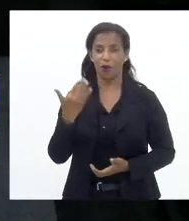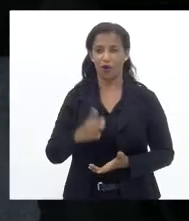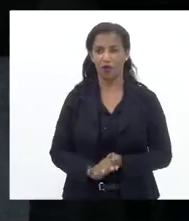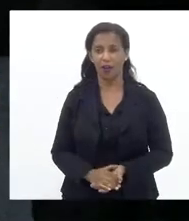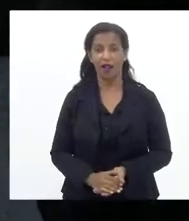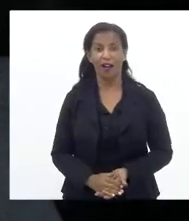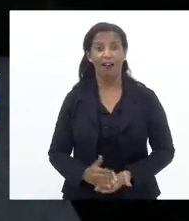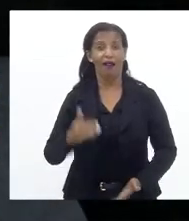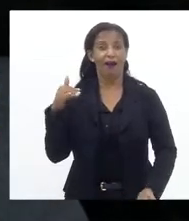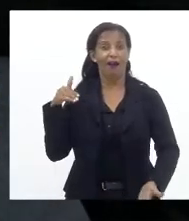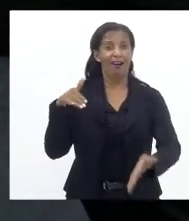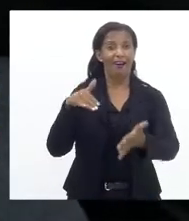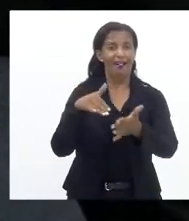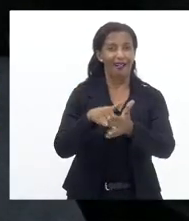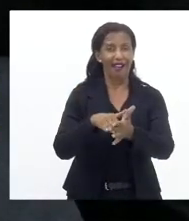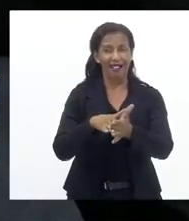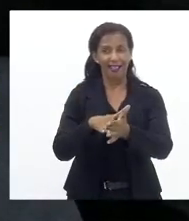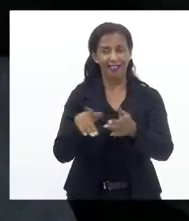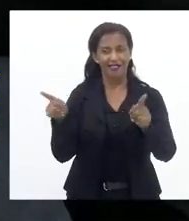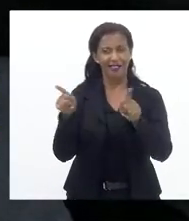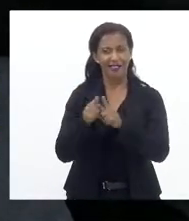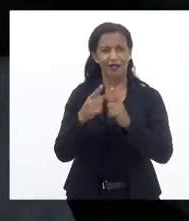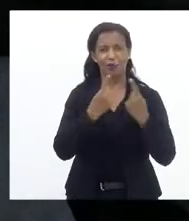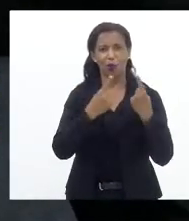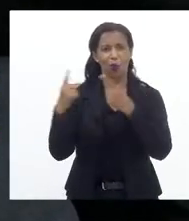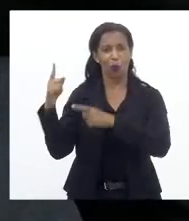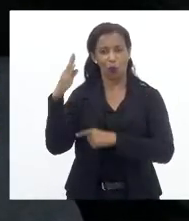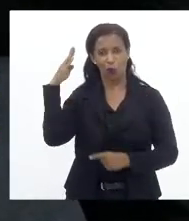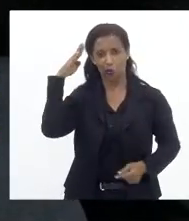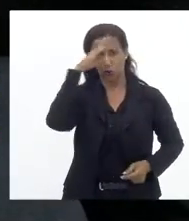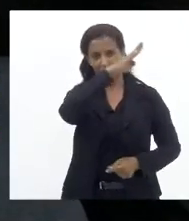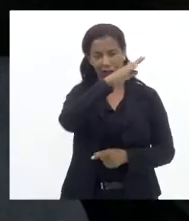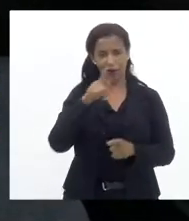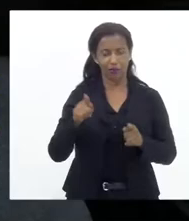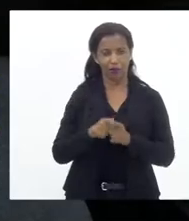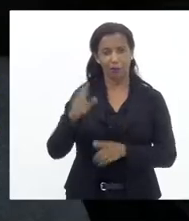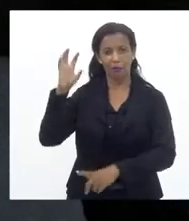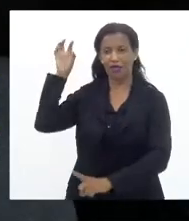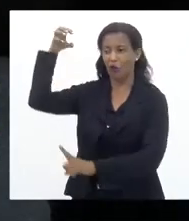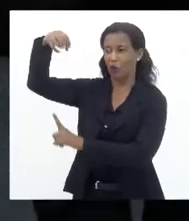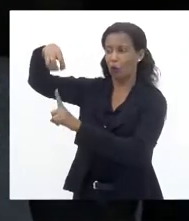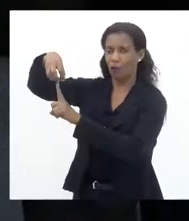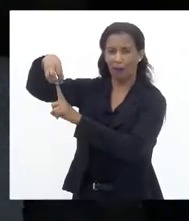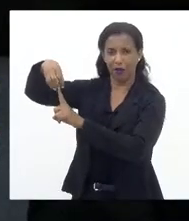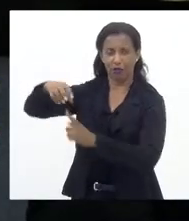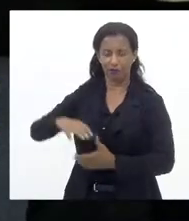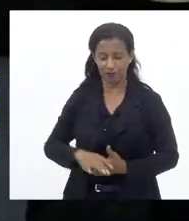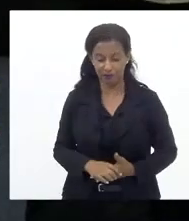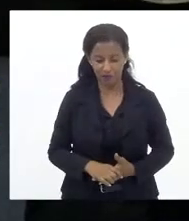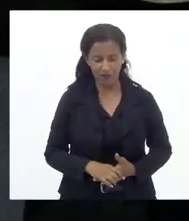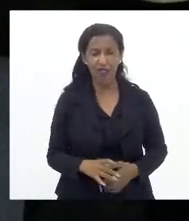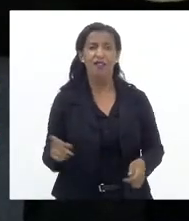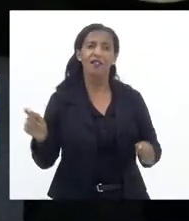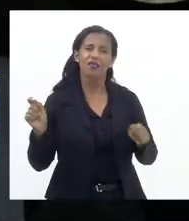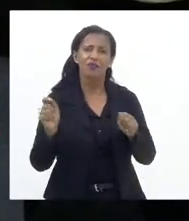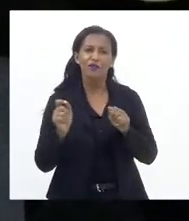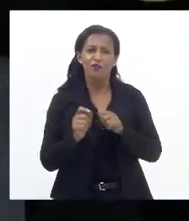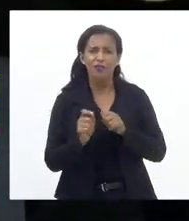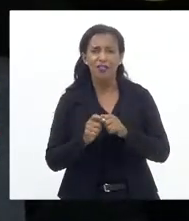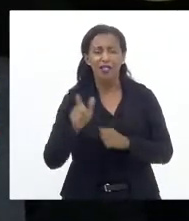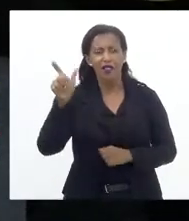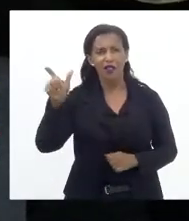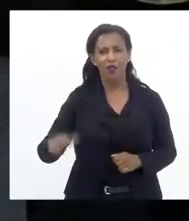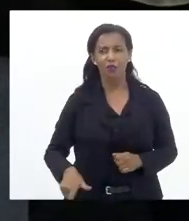tentar imputar esse fato ao Vereador Carlos bolsonaro cântaro 10 e fazem